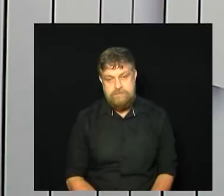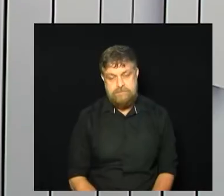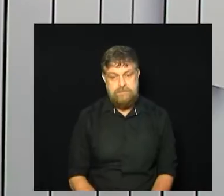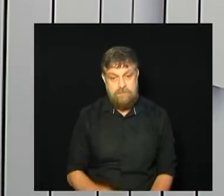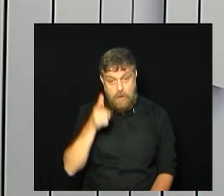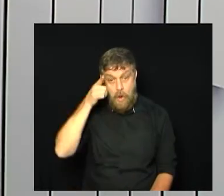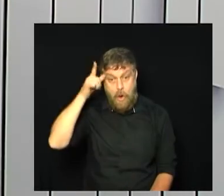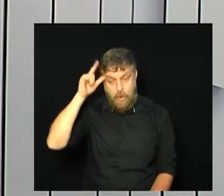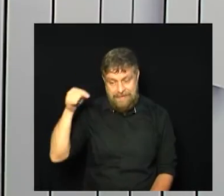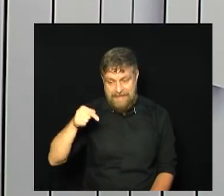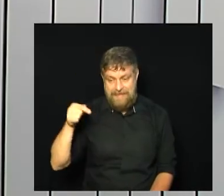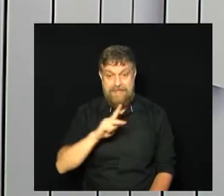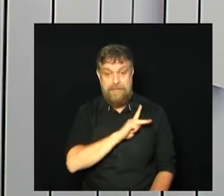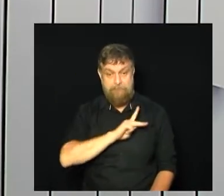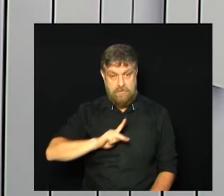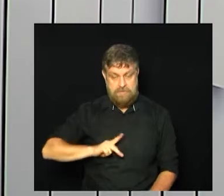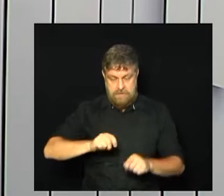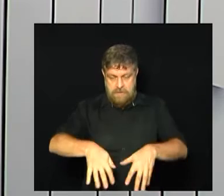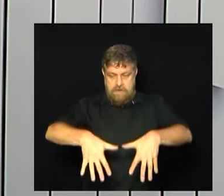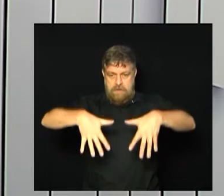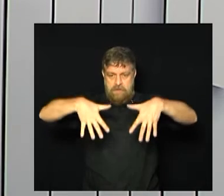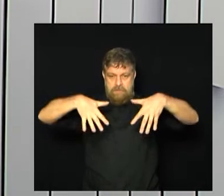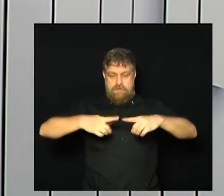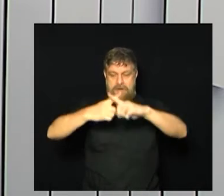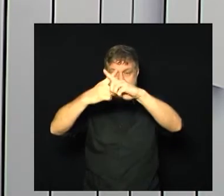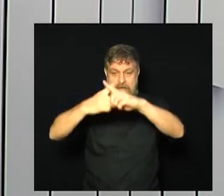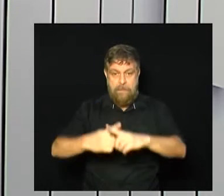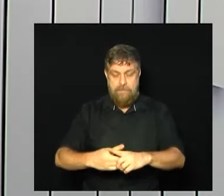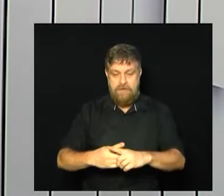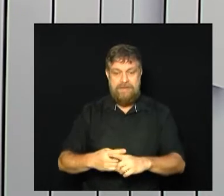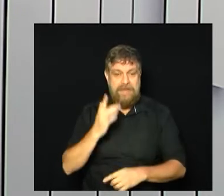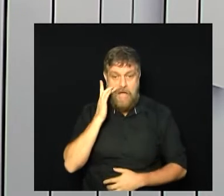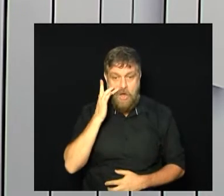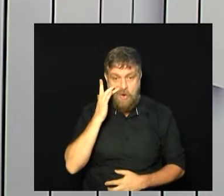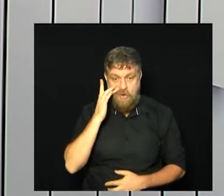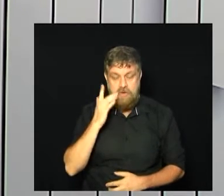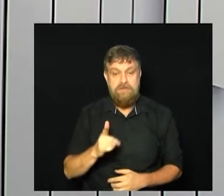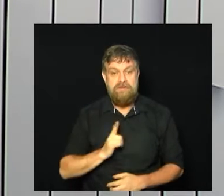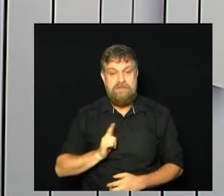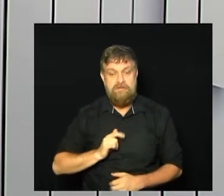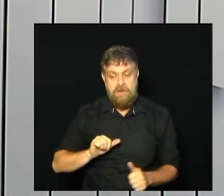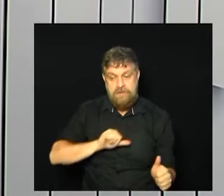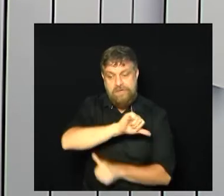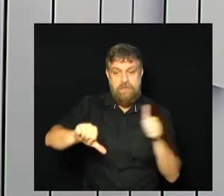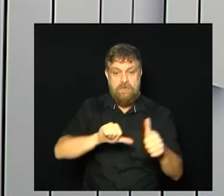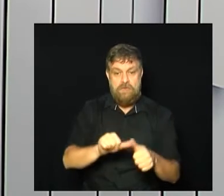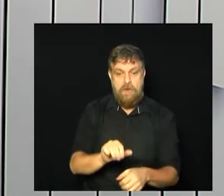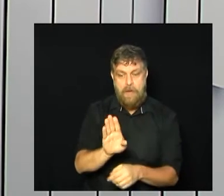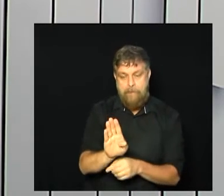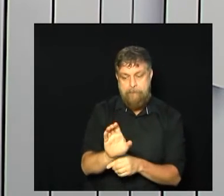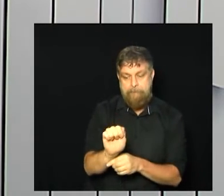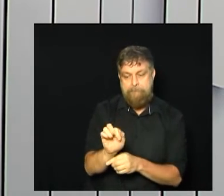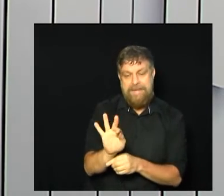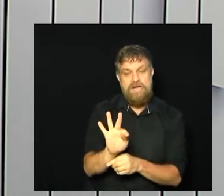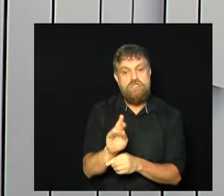Ontem no estádio Moisés Lucarelli, na final da Copa Ouro de Futebol Amador, de virada, o Bartiras conquistou